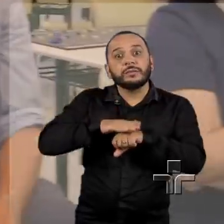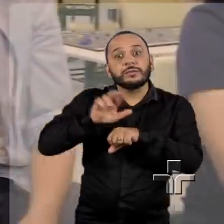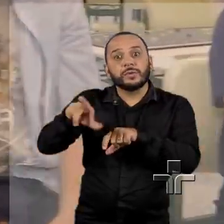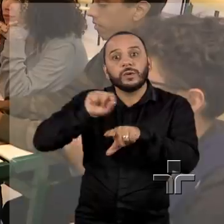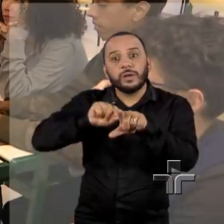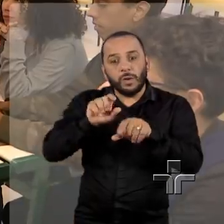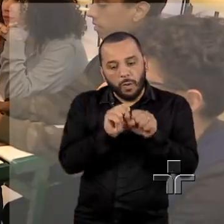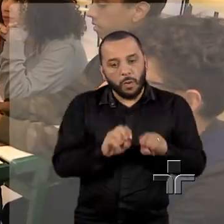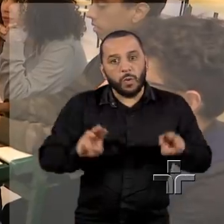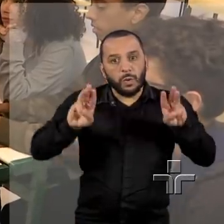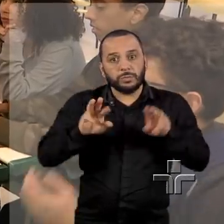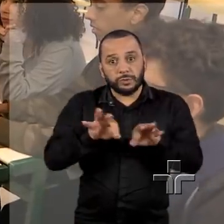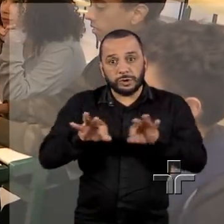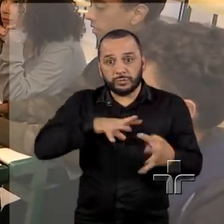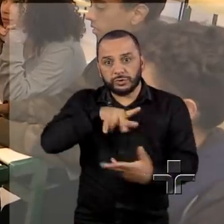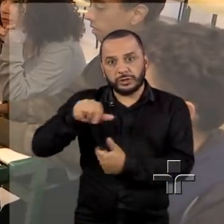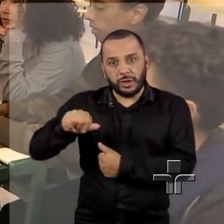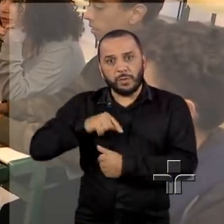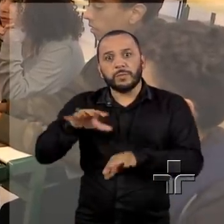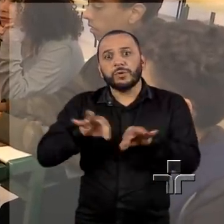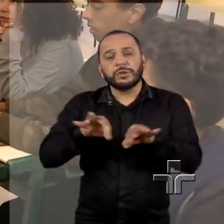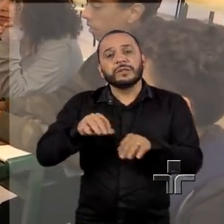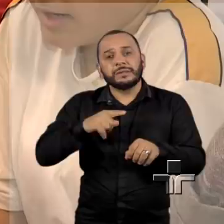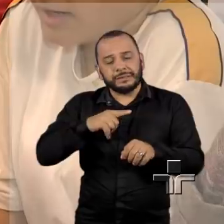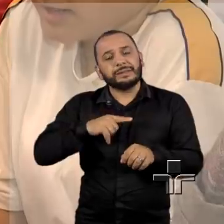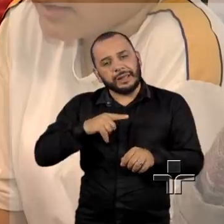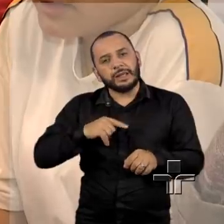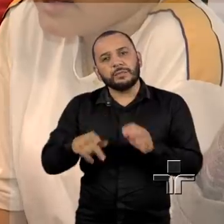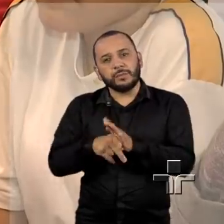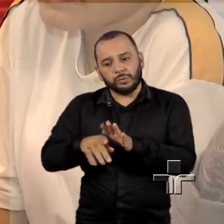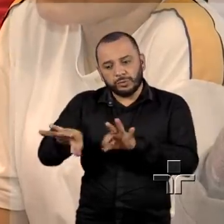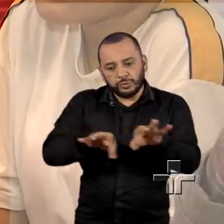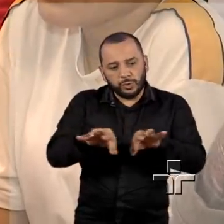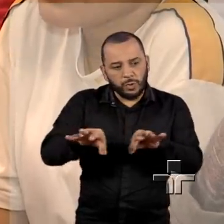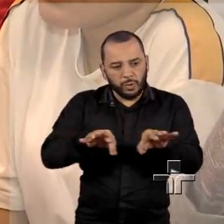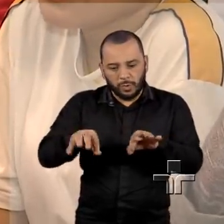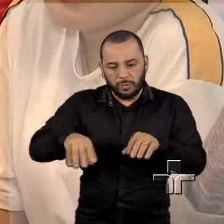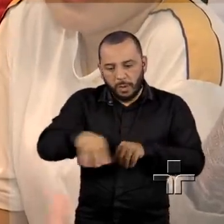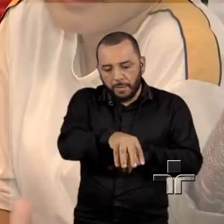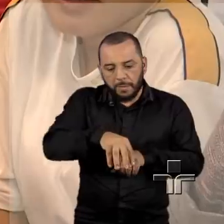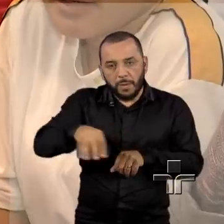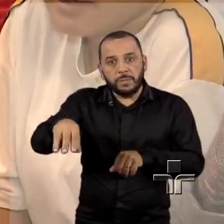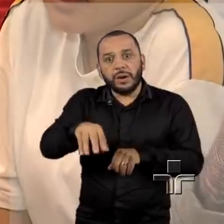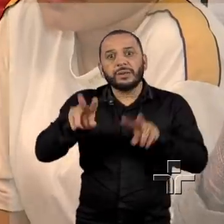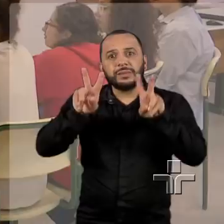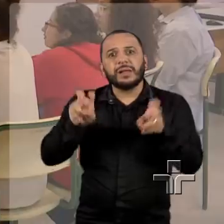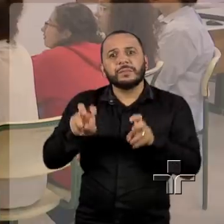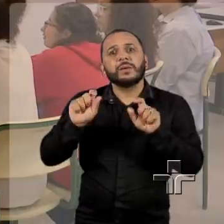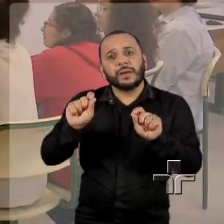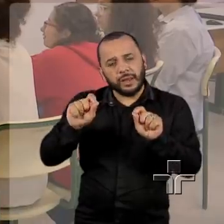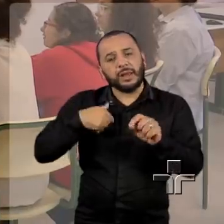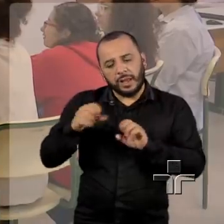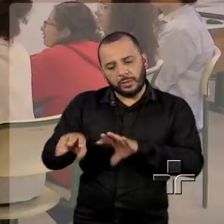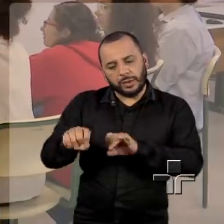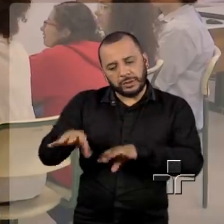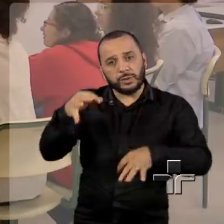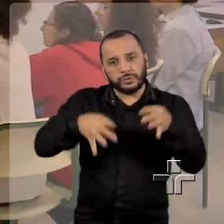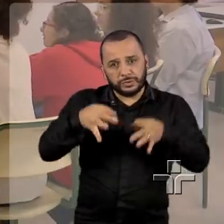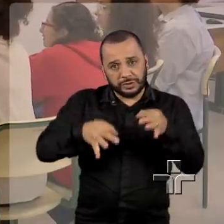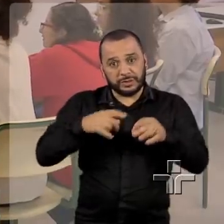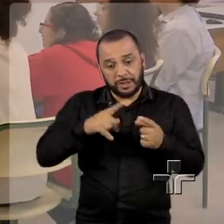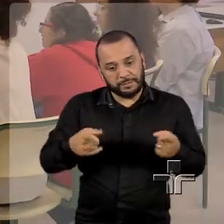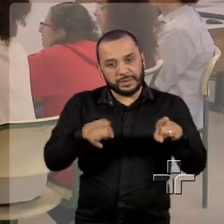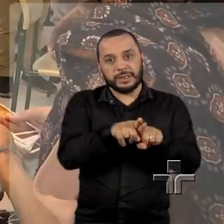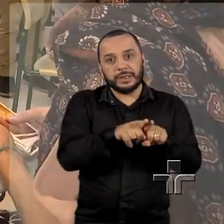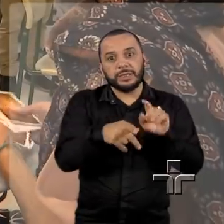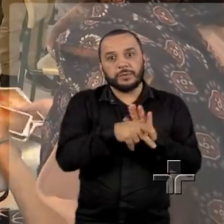mundial. O projeto desenvolver um jogo de tabuleiro. O tema, Educação para a Justiça. O programa tem parceria com